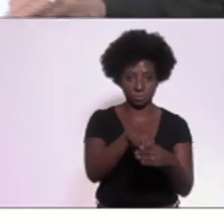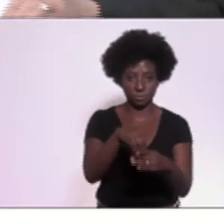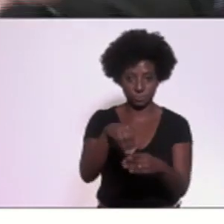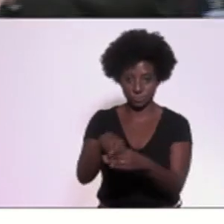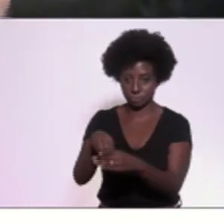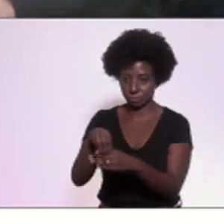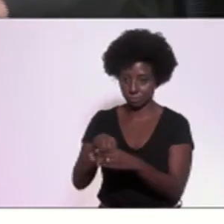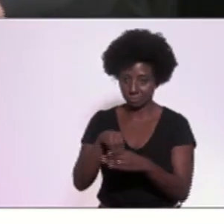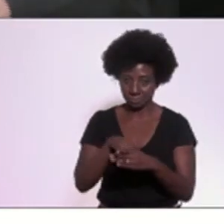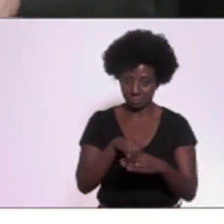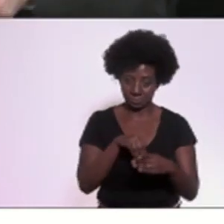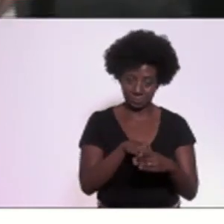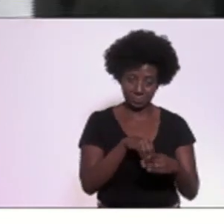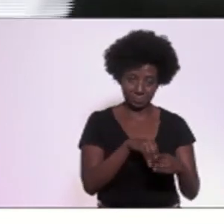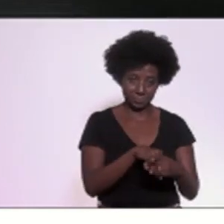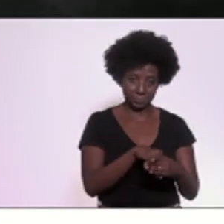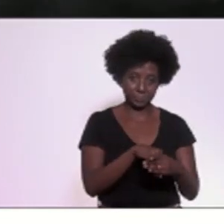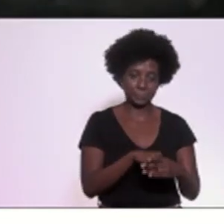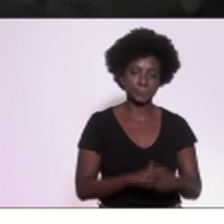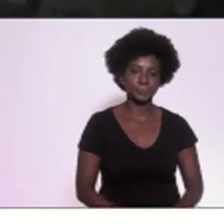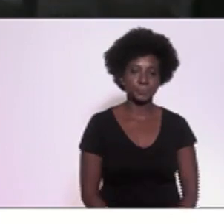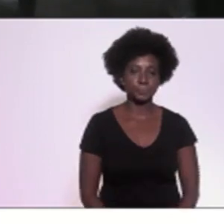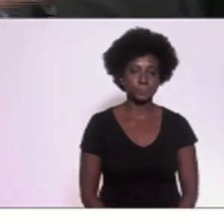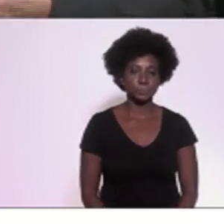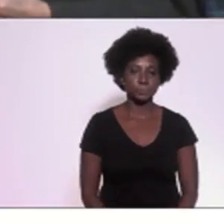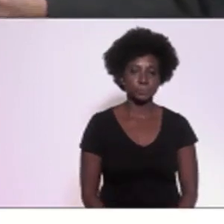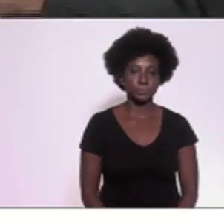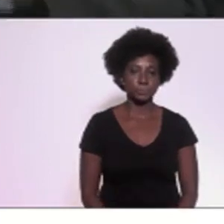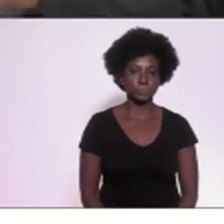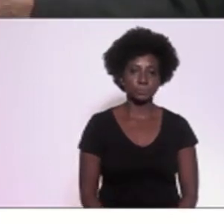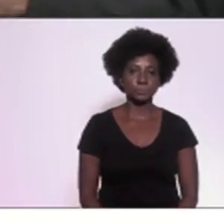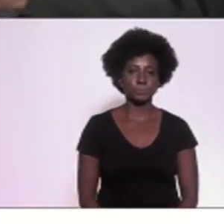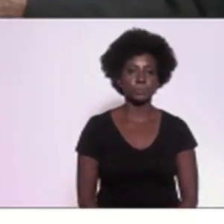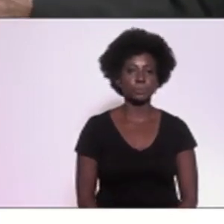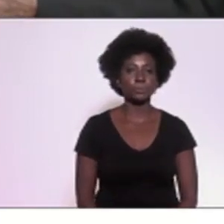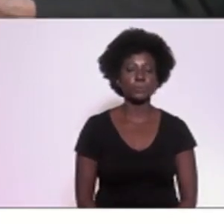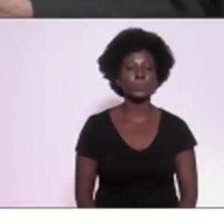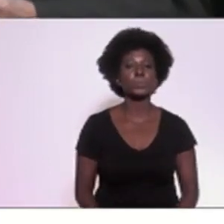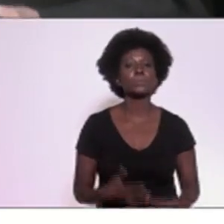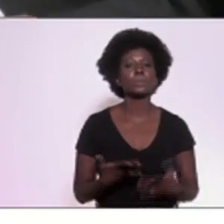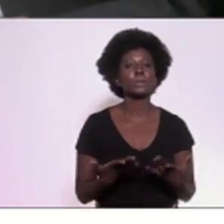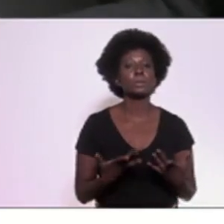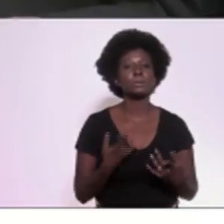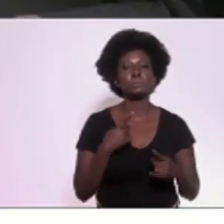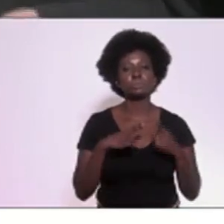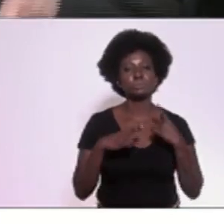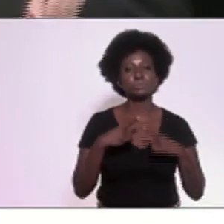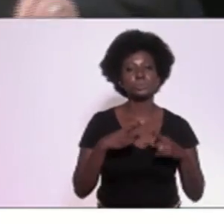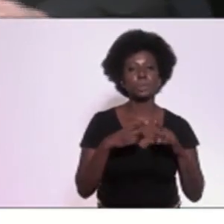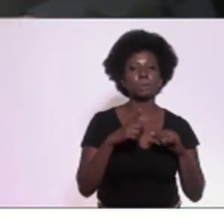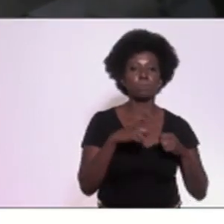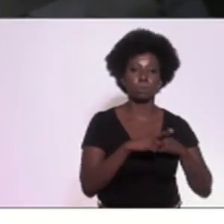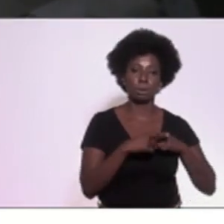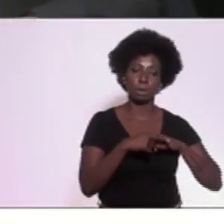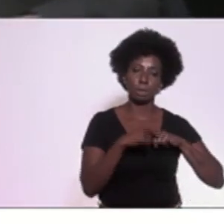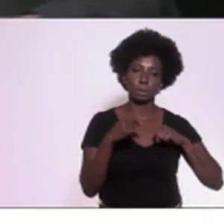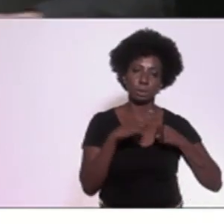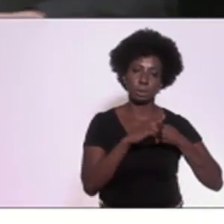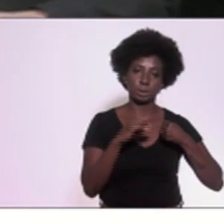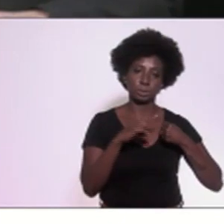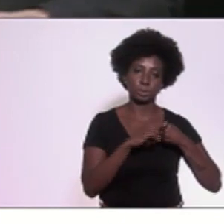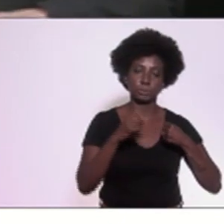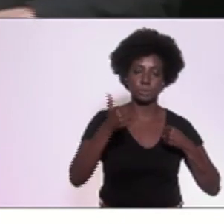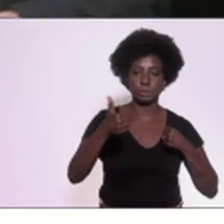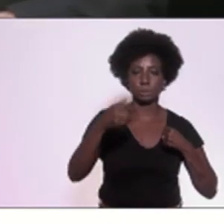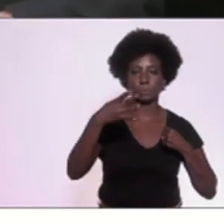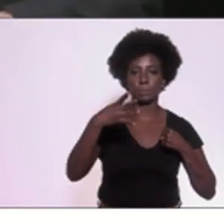senhores que aprovam, eles como estão, aprovado, vai à publicação. Incluído na ordem do dia, de acordo com o parágrafo 3º do artigo 47 do Regimento Interno, em tramitação